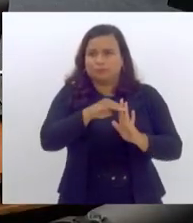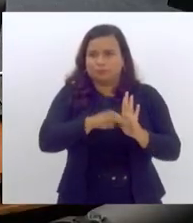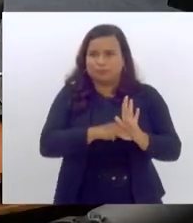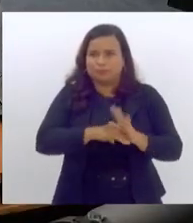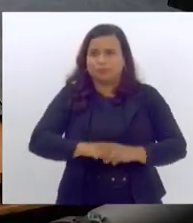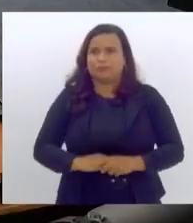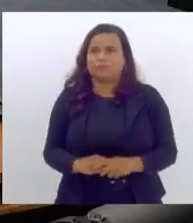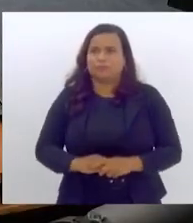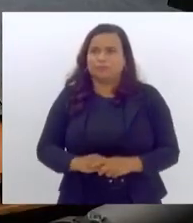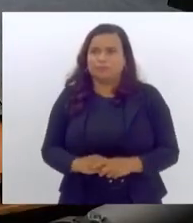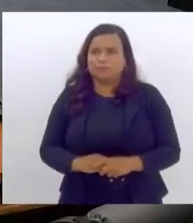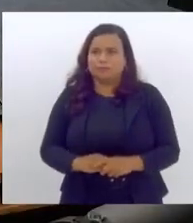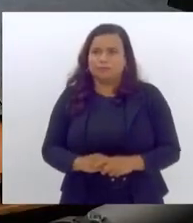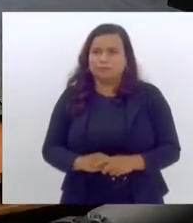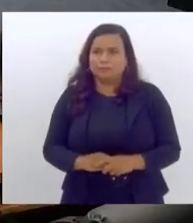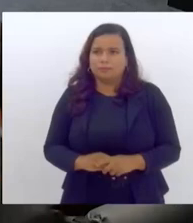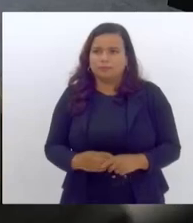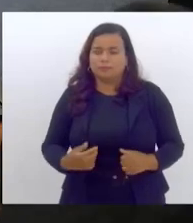10 minutos.